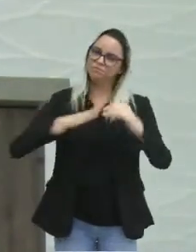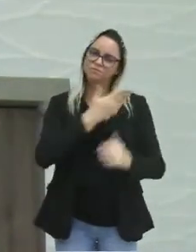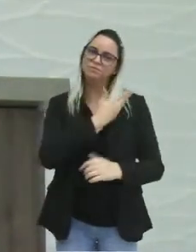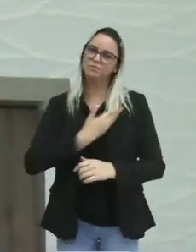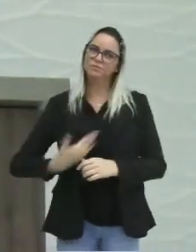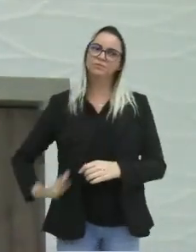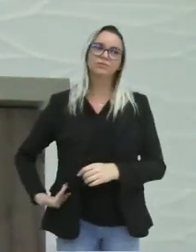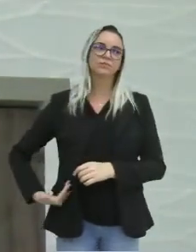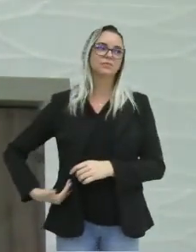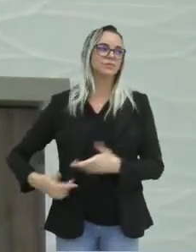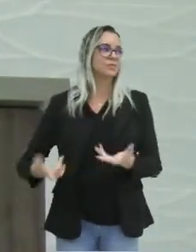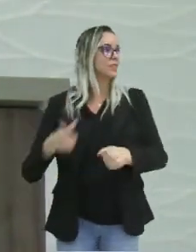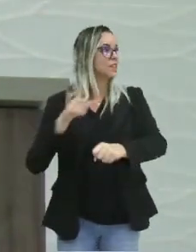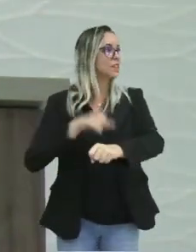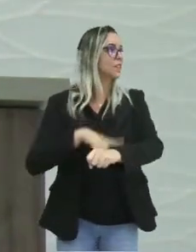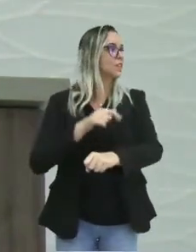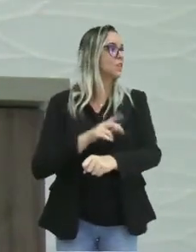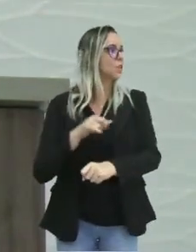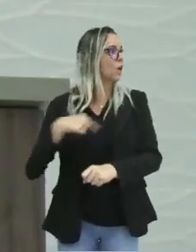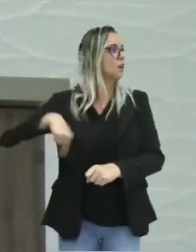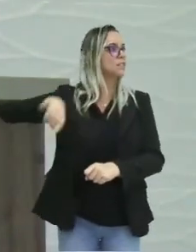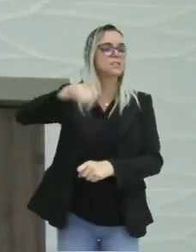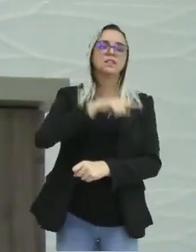a partir do momento que a gente é